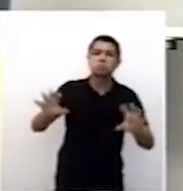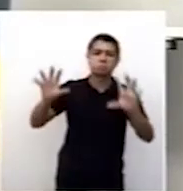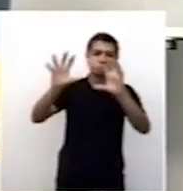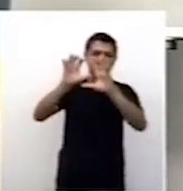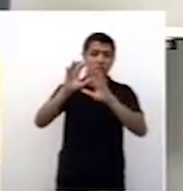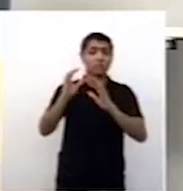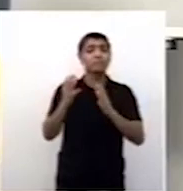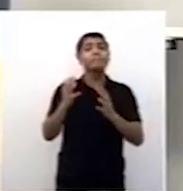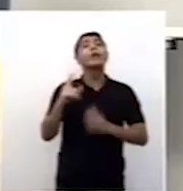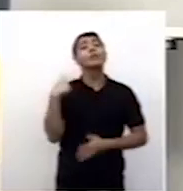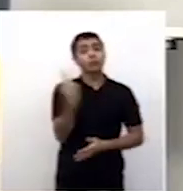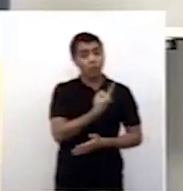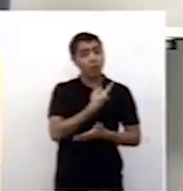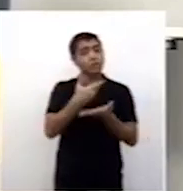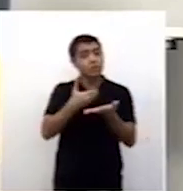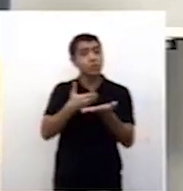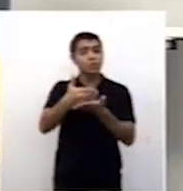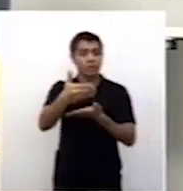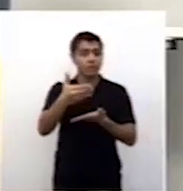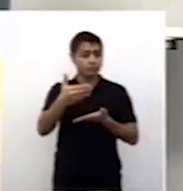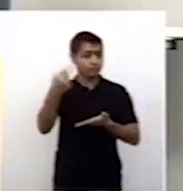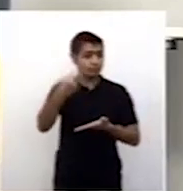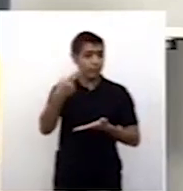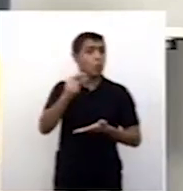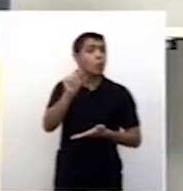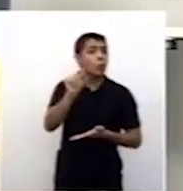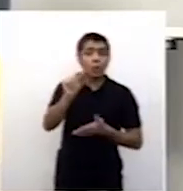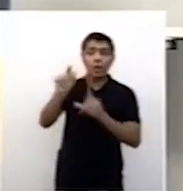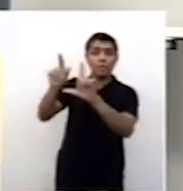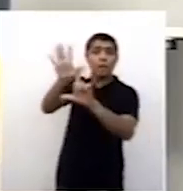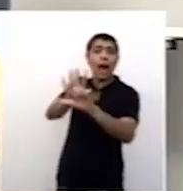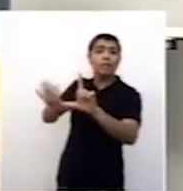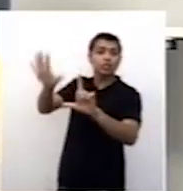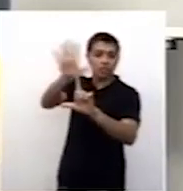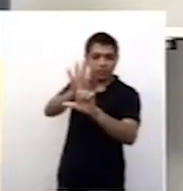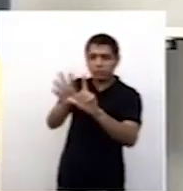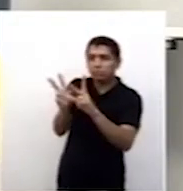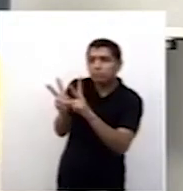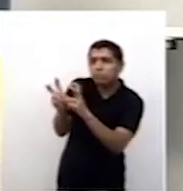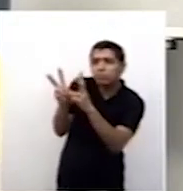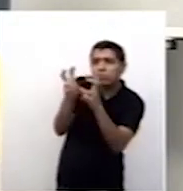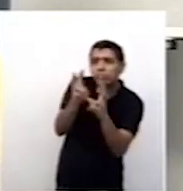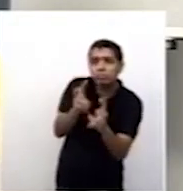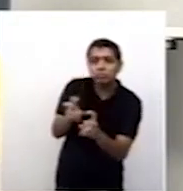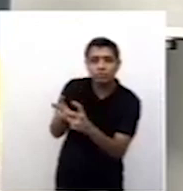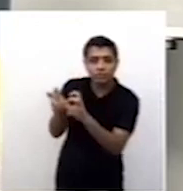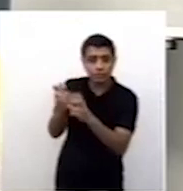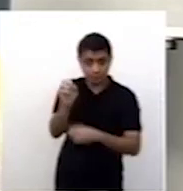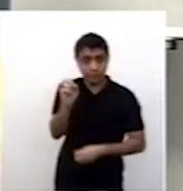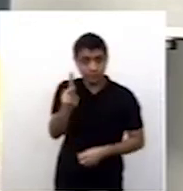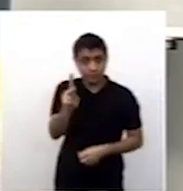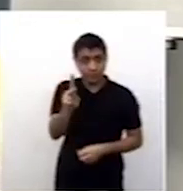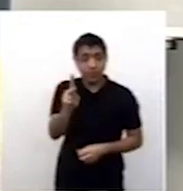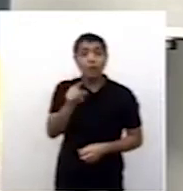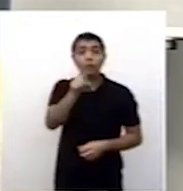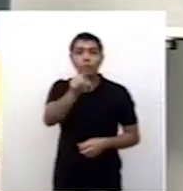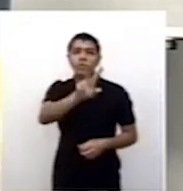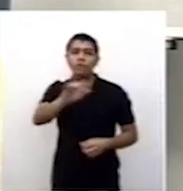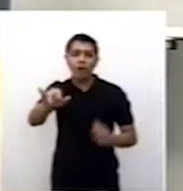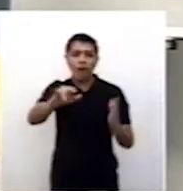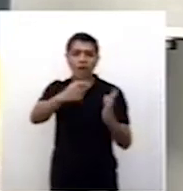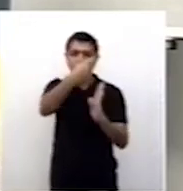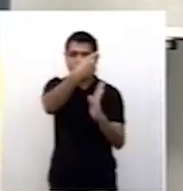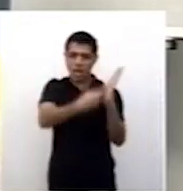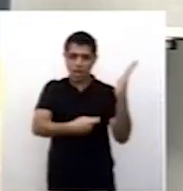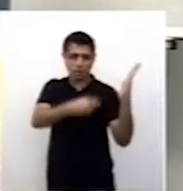chama-se levantamento de hipótese. A leitura de um texto, ela não começa pelo corpo, pela estrutura do texto. Ela começa pela imagem. E